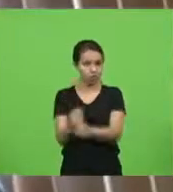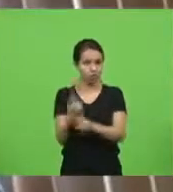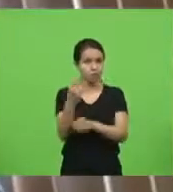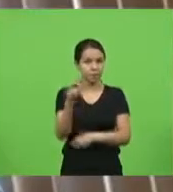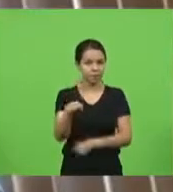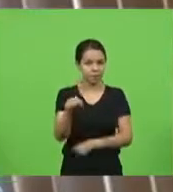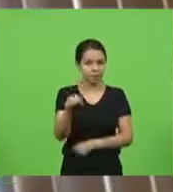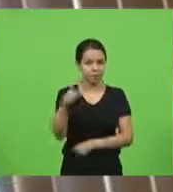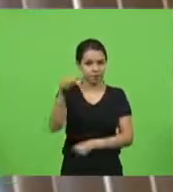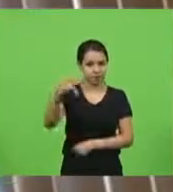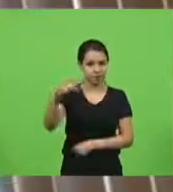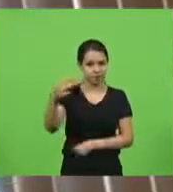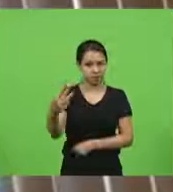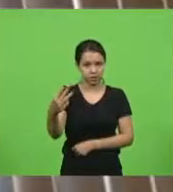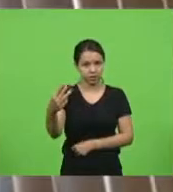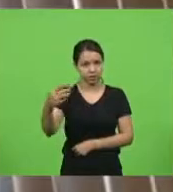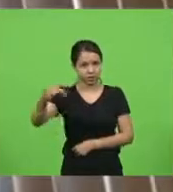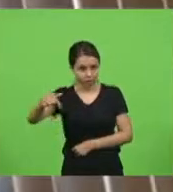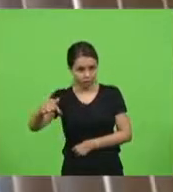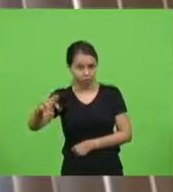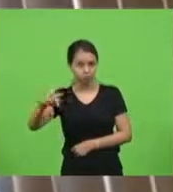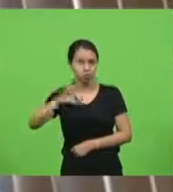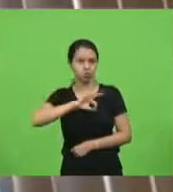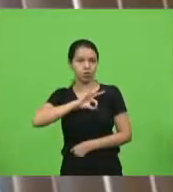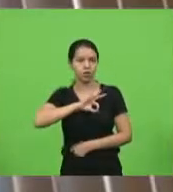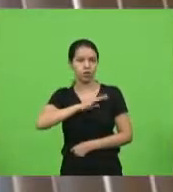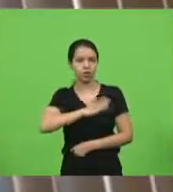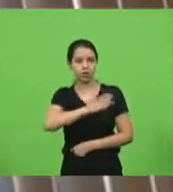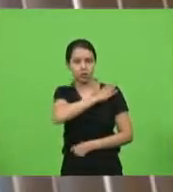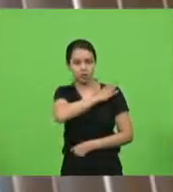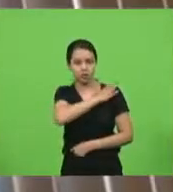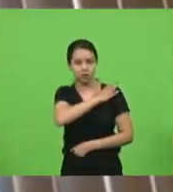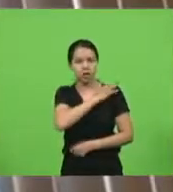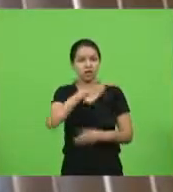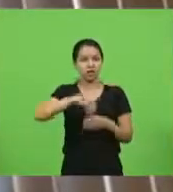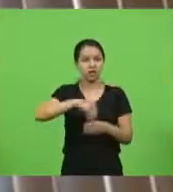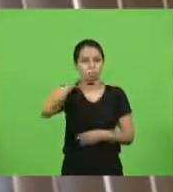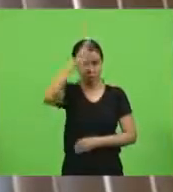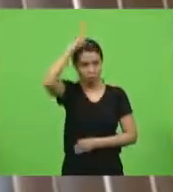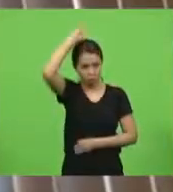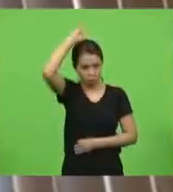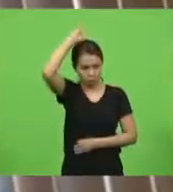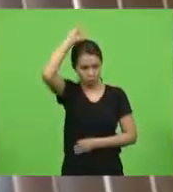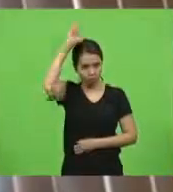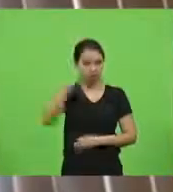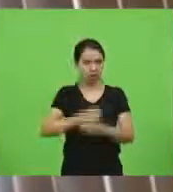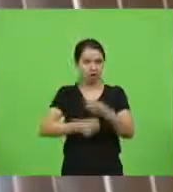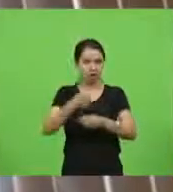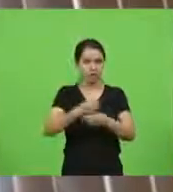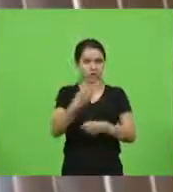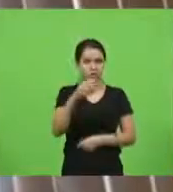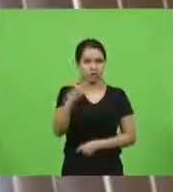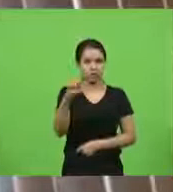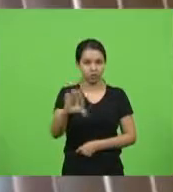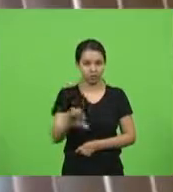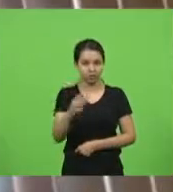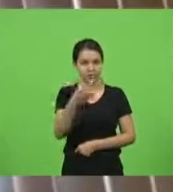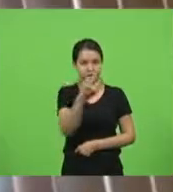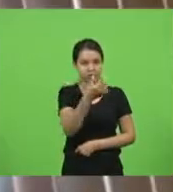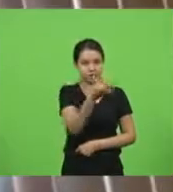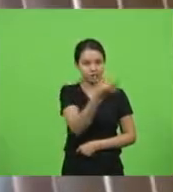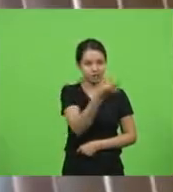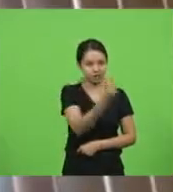1.737 policiais militares. No Corpo de Bombeiros Militar, no ano 2019,